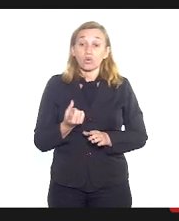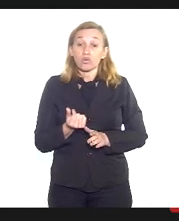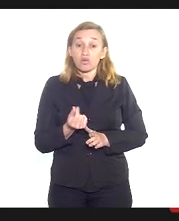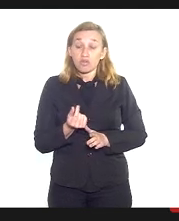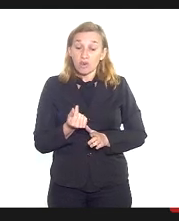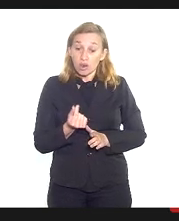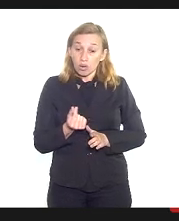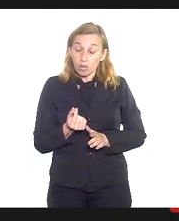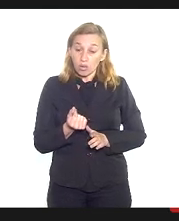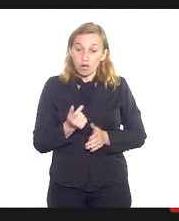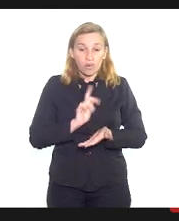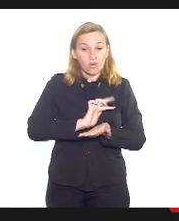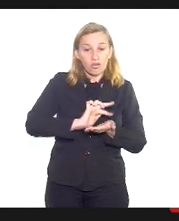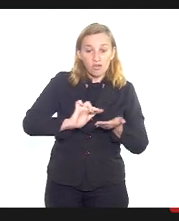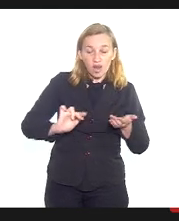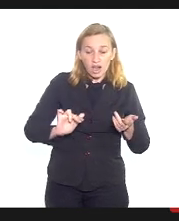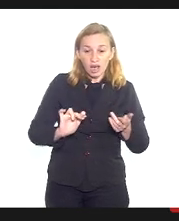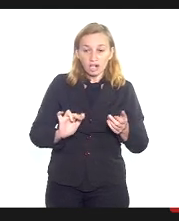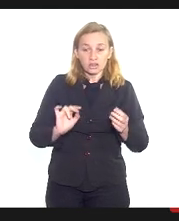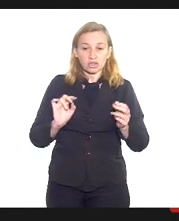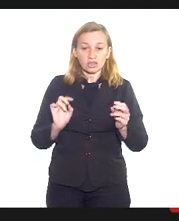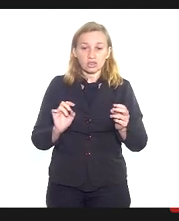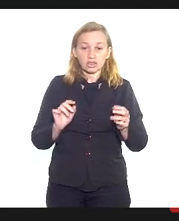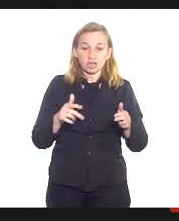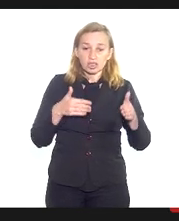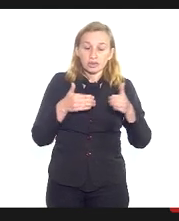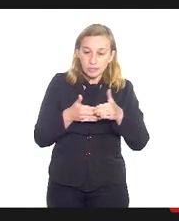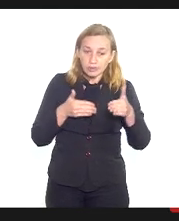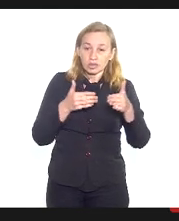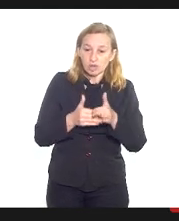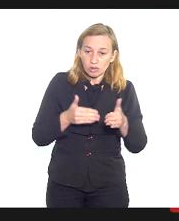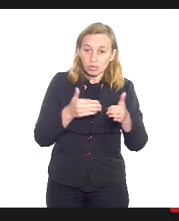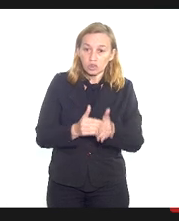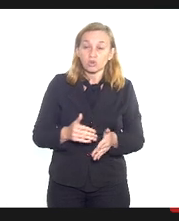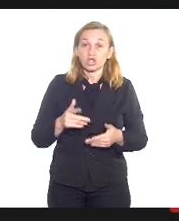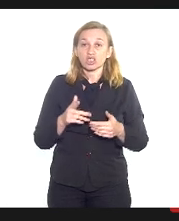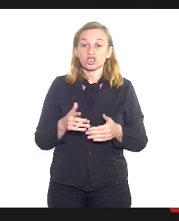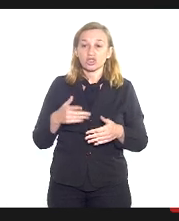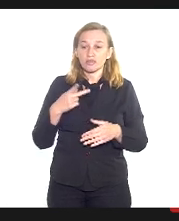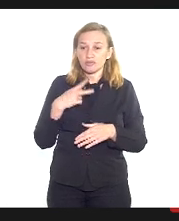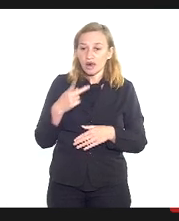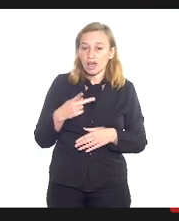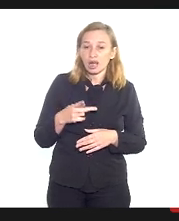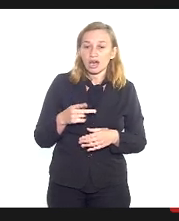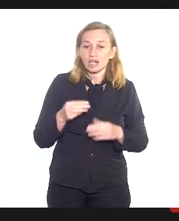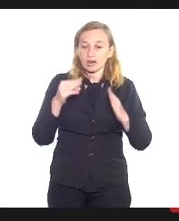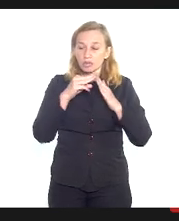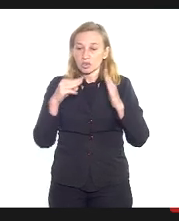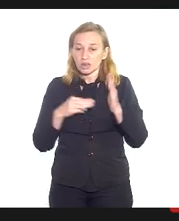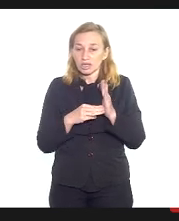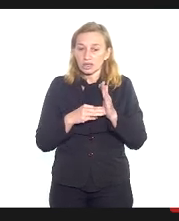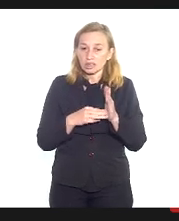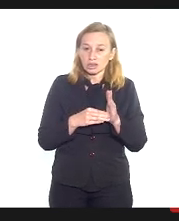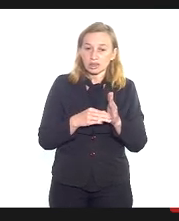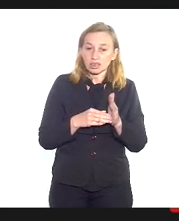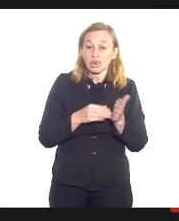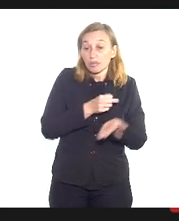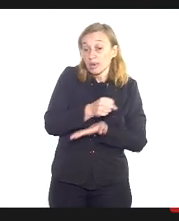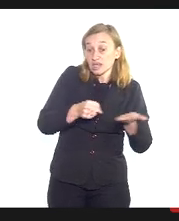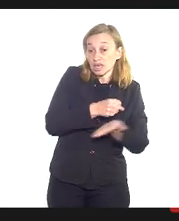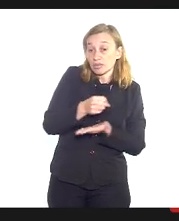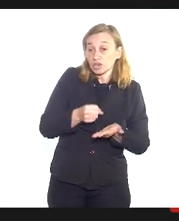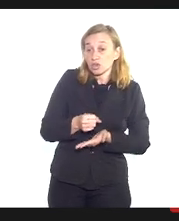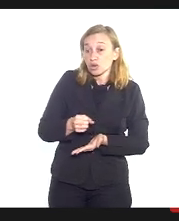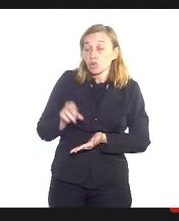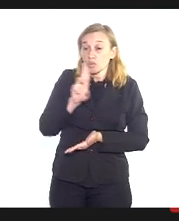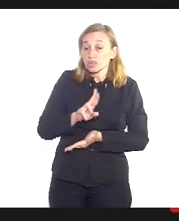série de gatilhos, inferências. Bom, e quando a gente chega e descredencia uma metodologia, basicamente as empresas podem usar a segunda, a